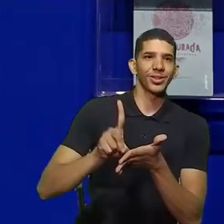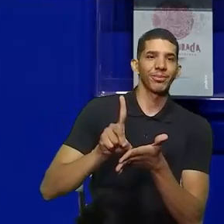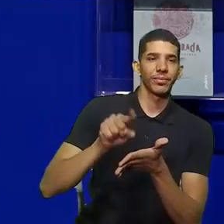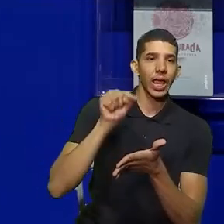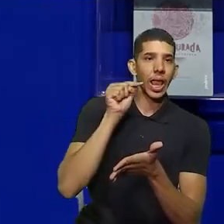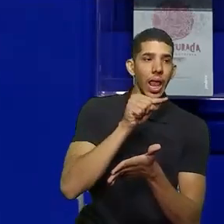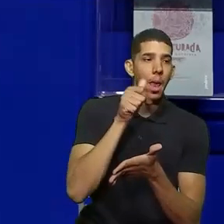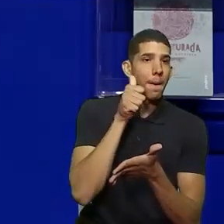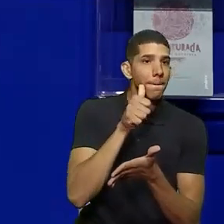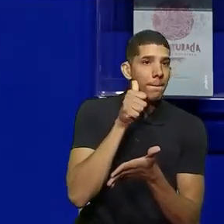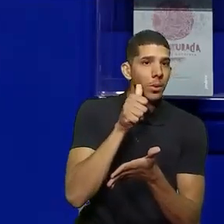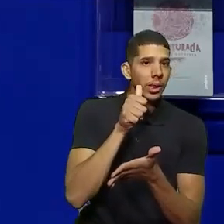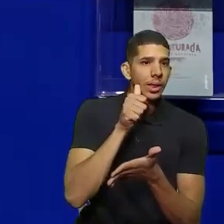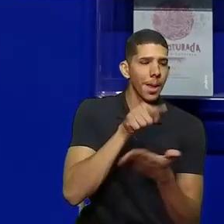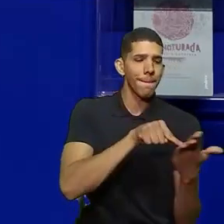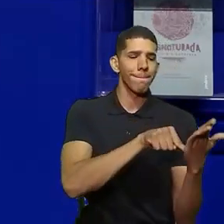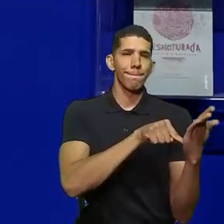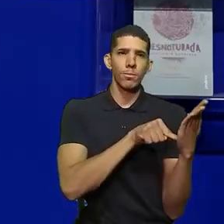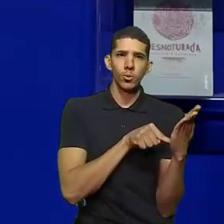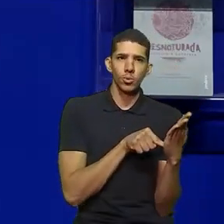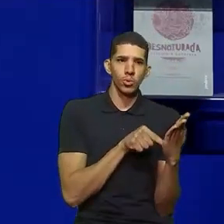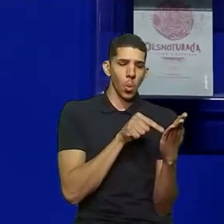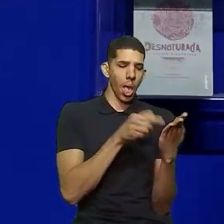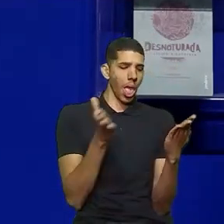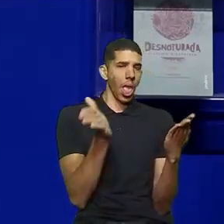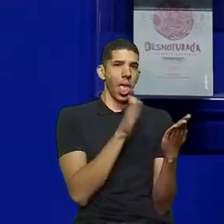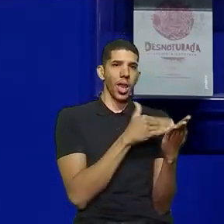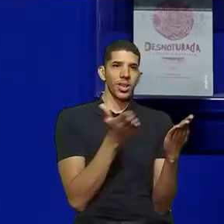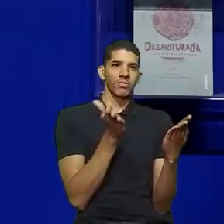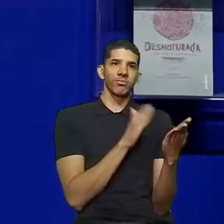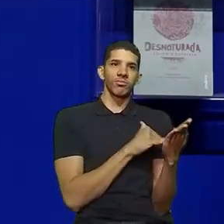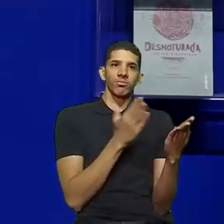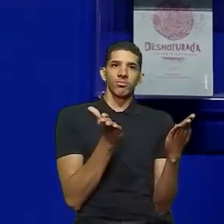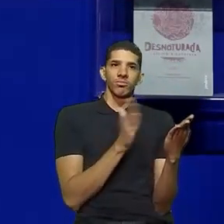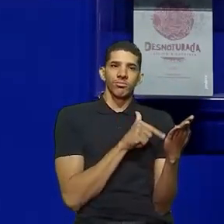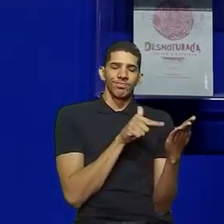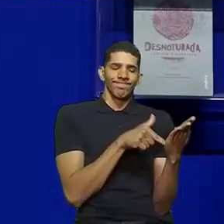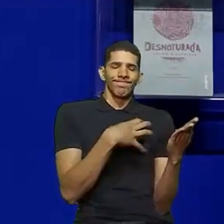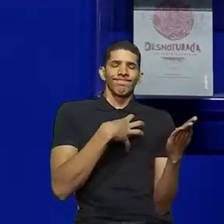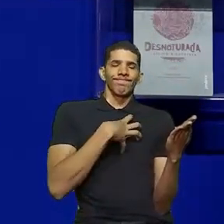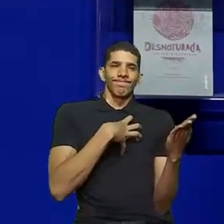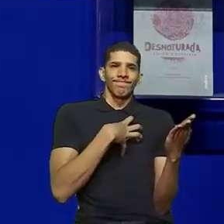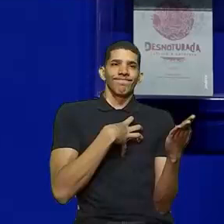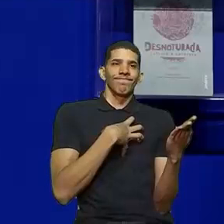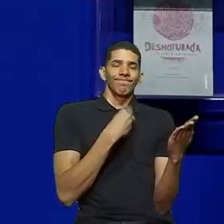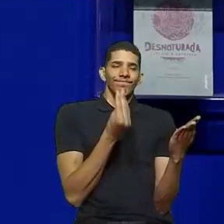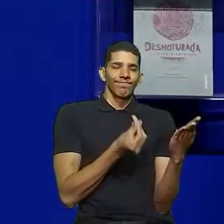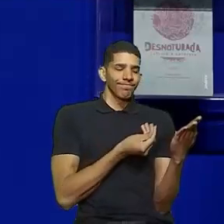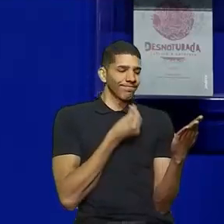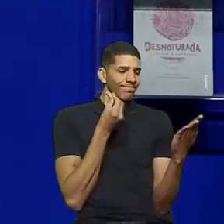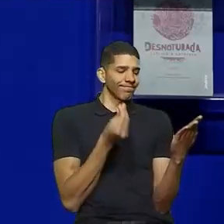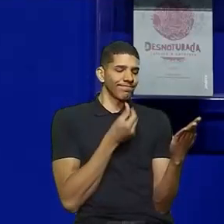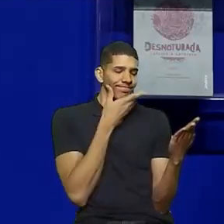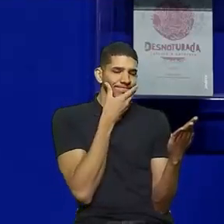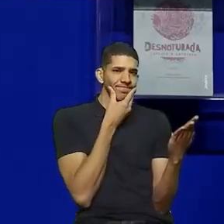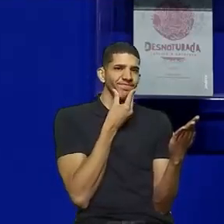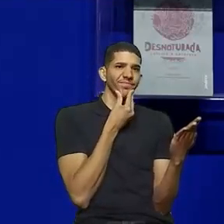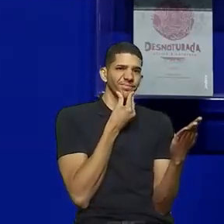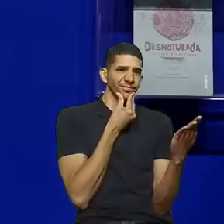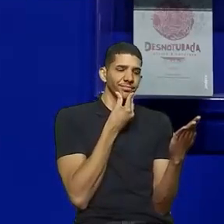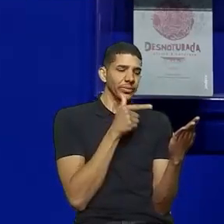mostrou os cadernos dela, eu já fiquei ensandecida. E eram